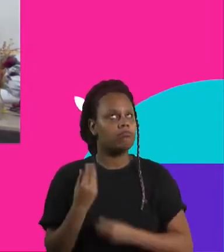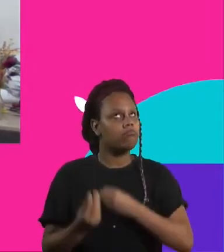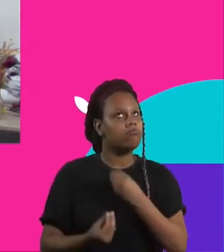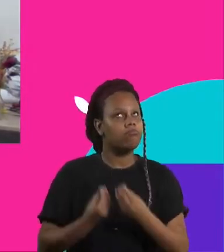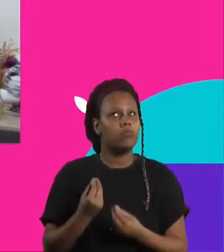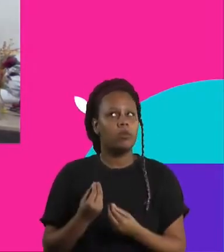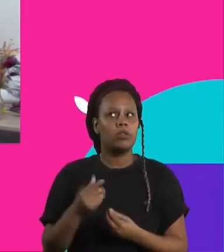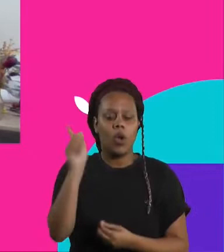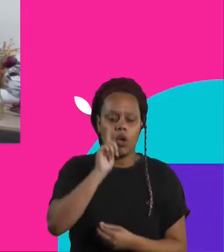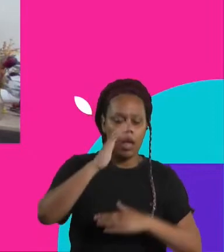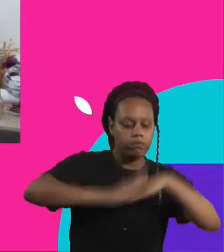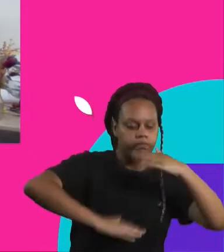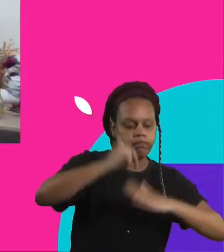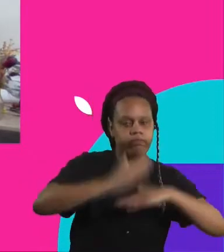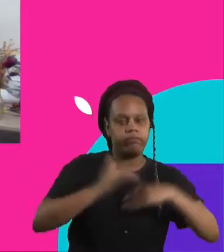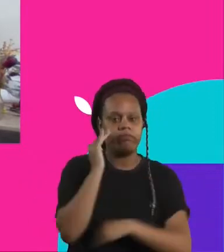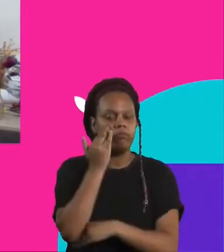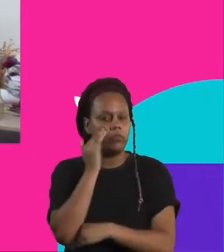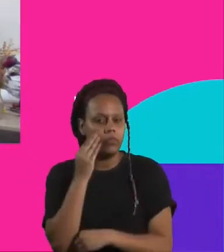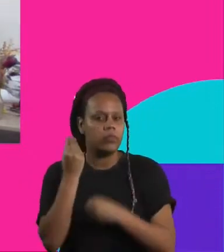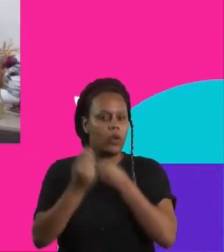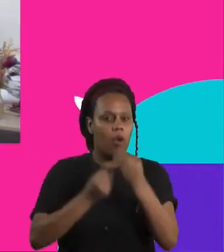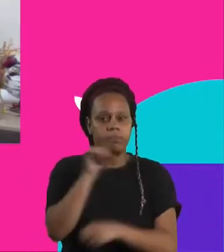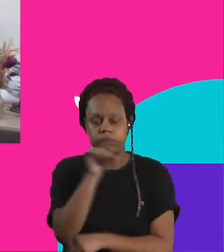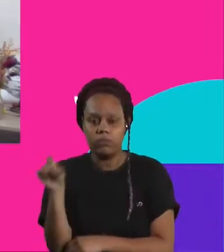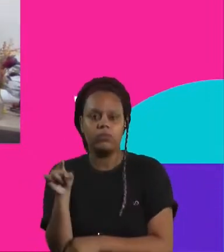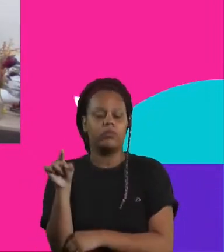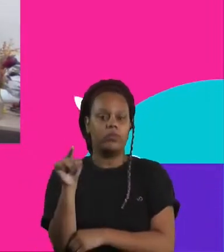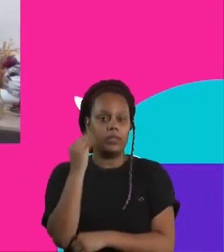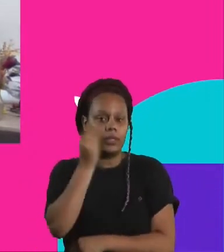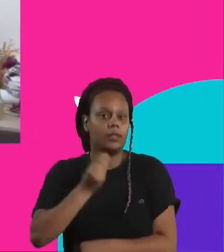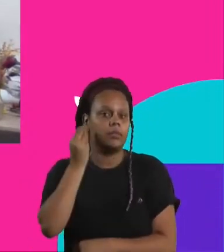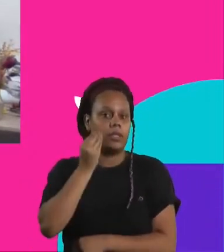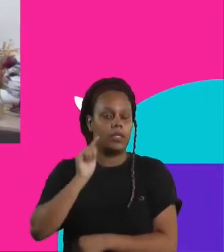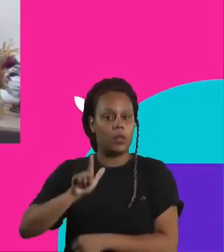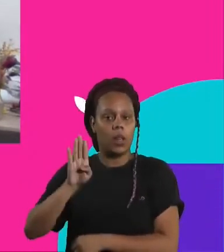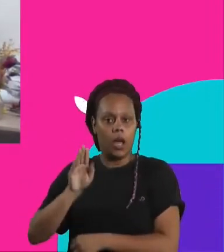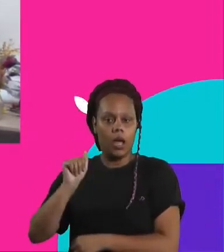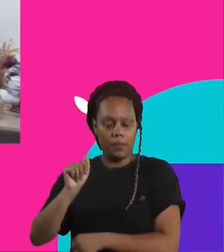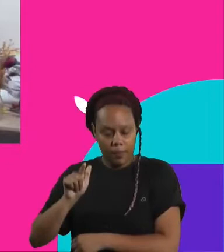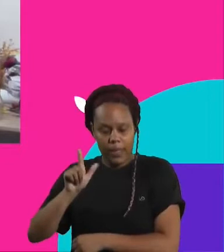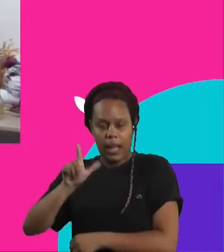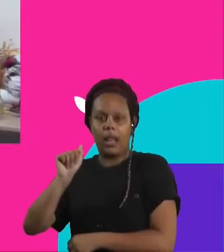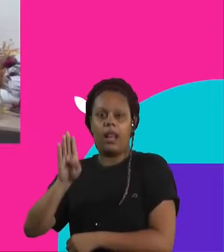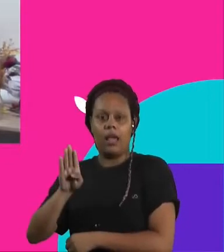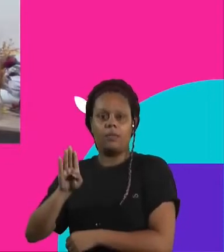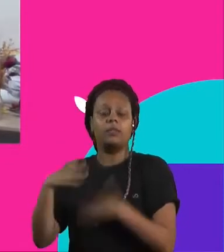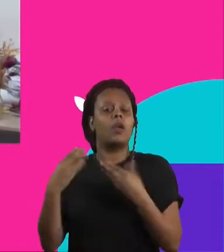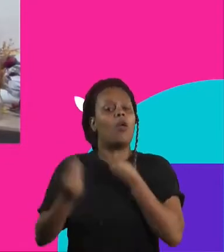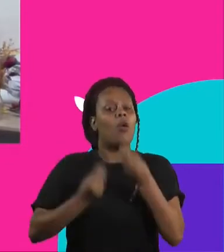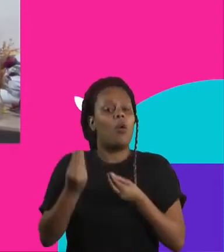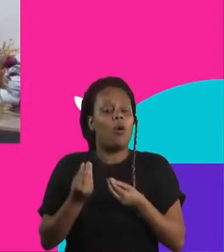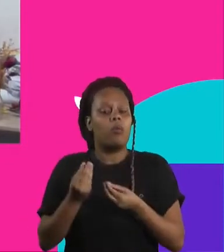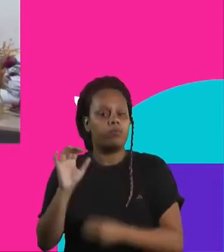um pouco mais prática disso, vamos tentar entender qual foi a experiência de vocês no laboratório, né? Então, como é que vai funcionar esse momento